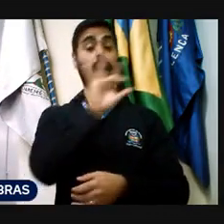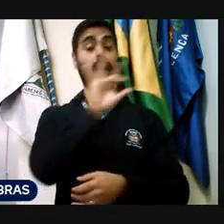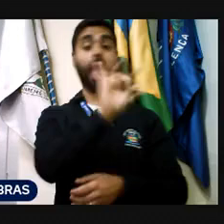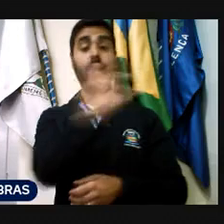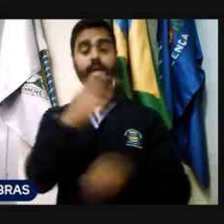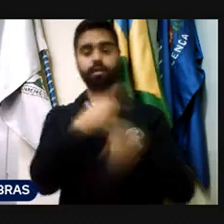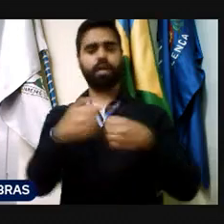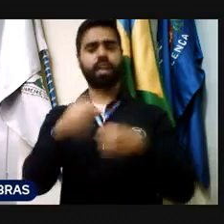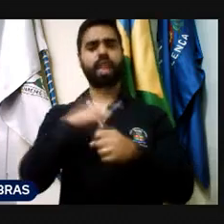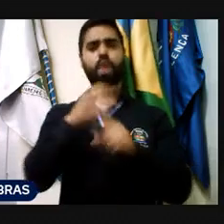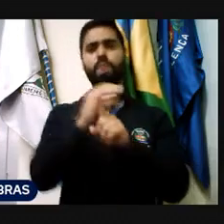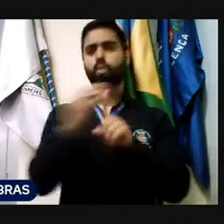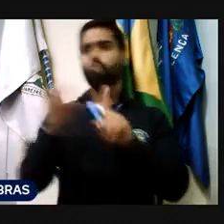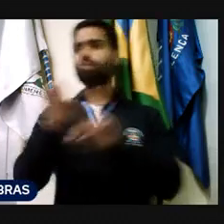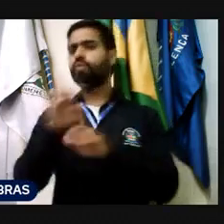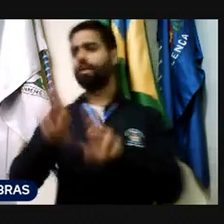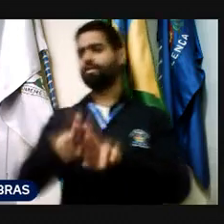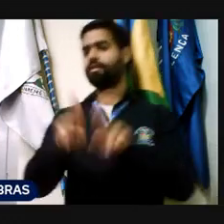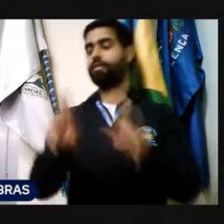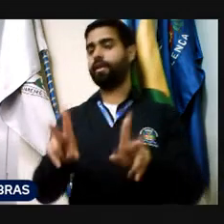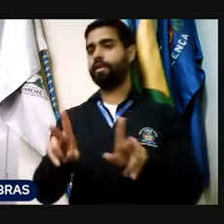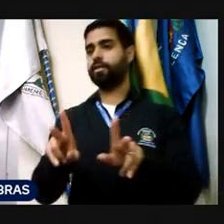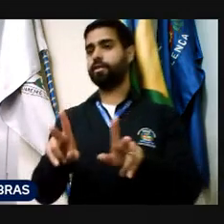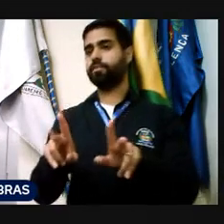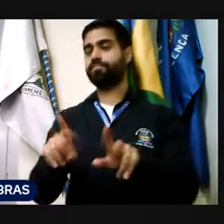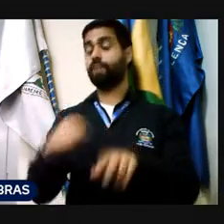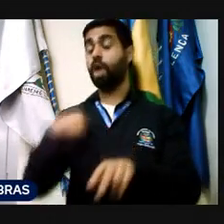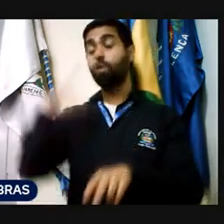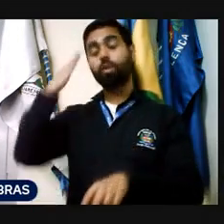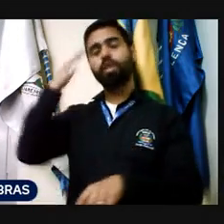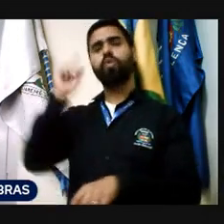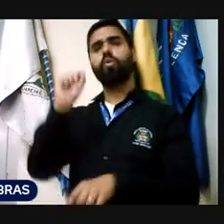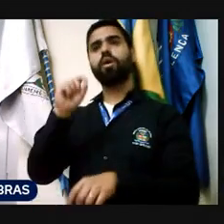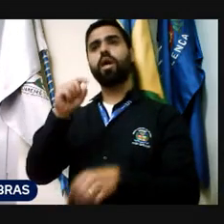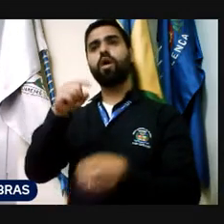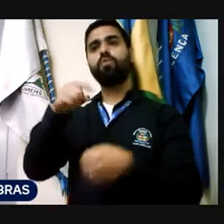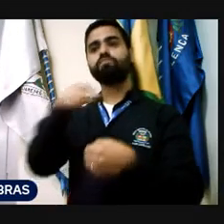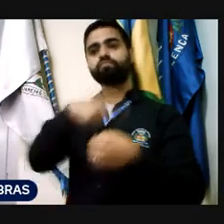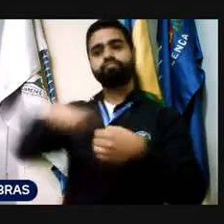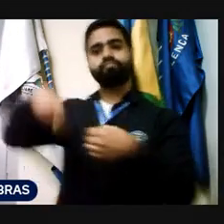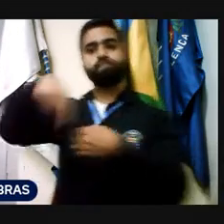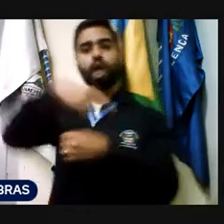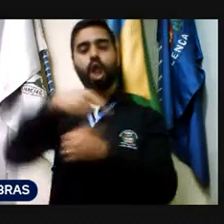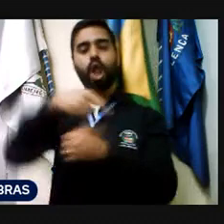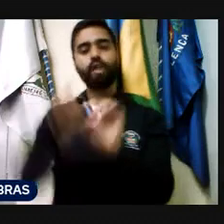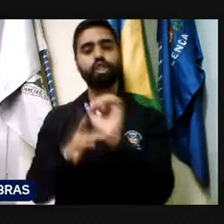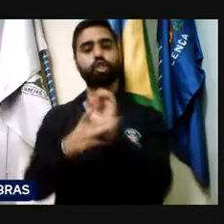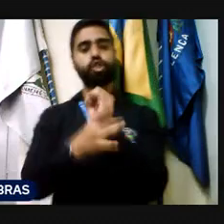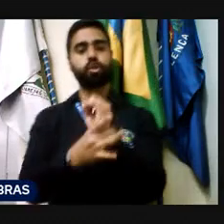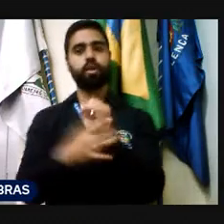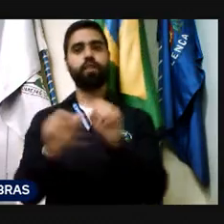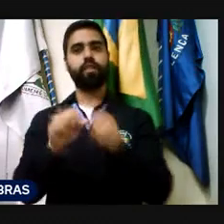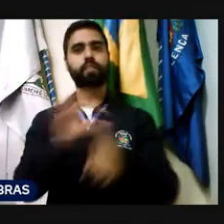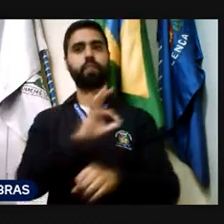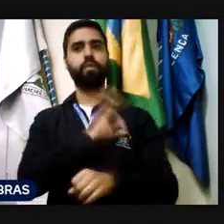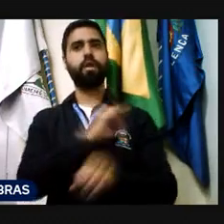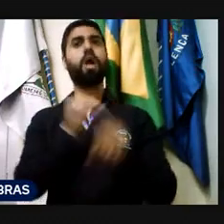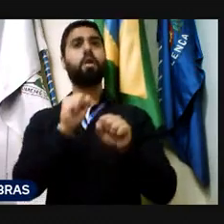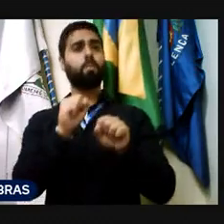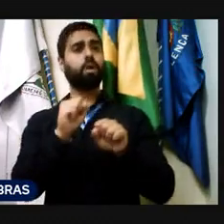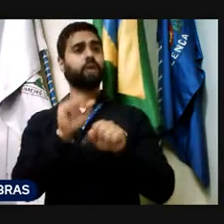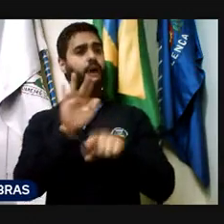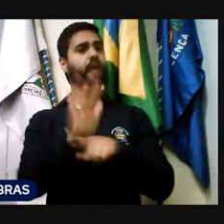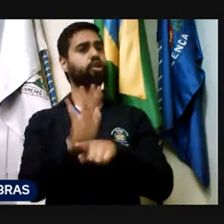diferente. Eu entendo que o cinturão de segurança proposto pela Polícia Militar pode trazer muito